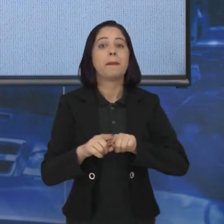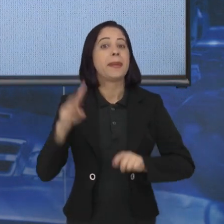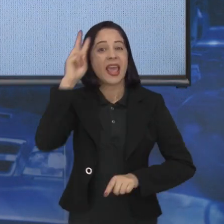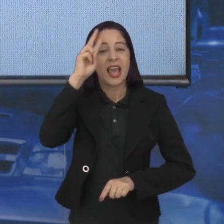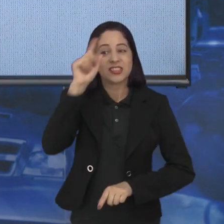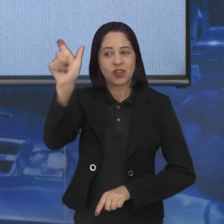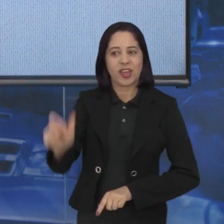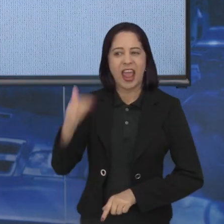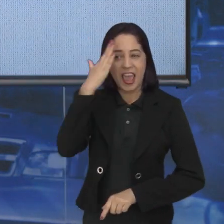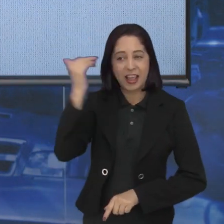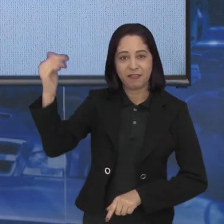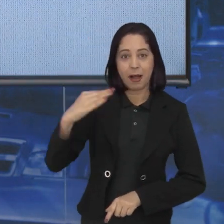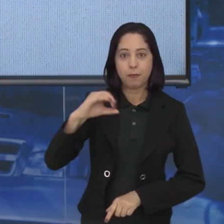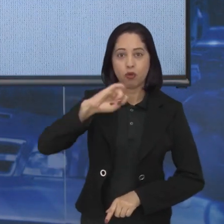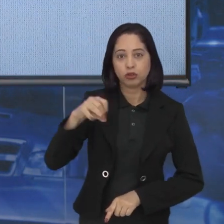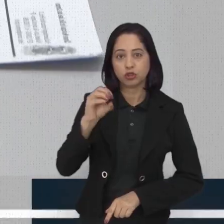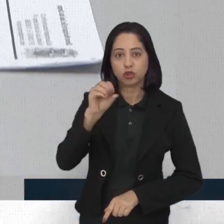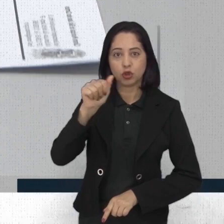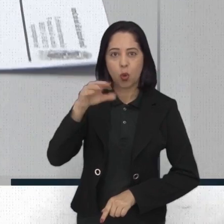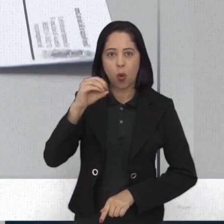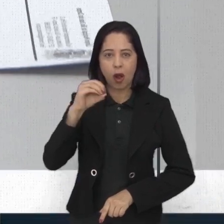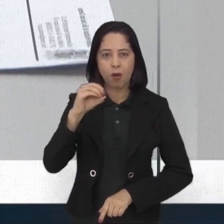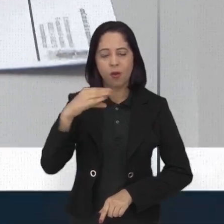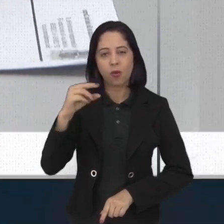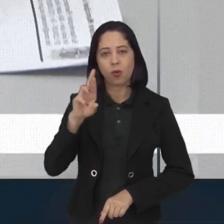a história de João Cursino.